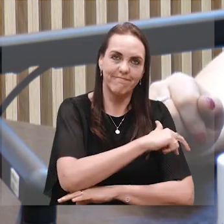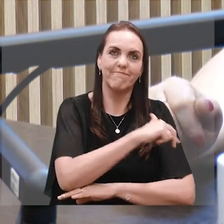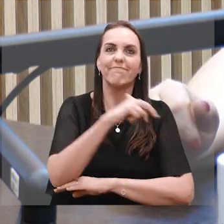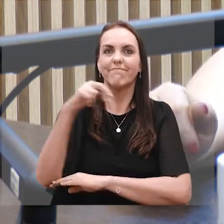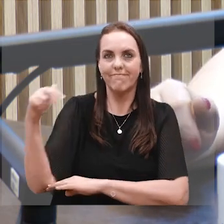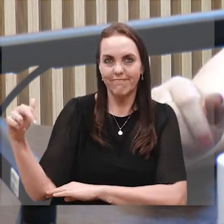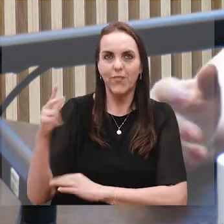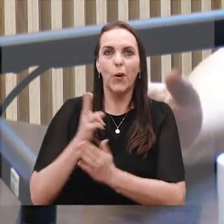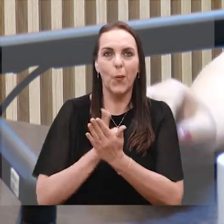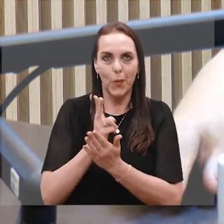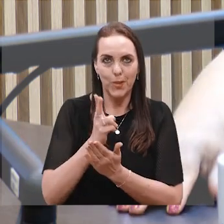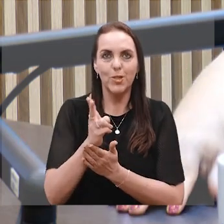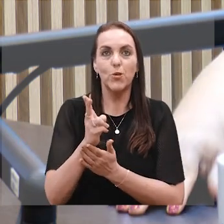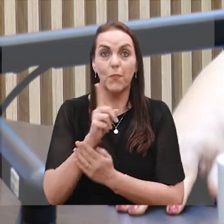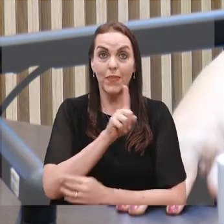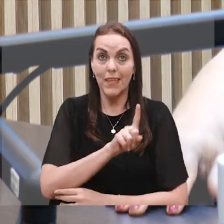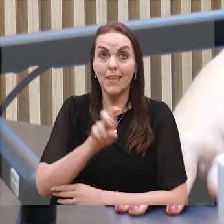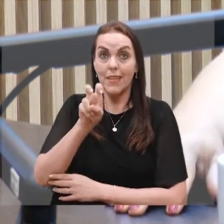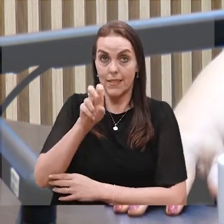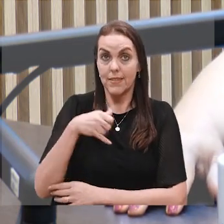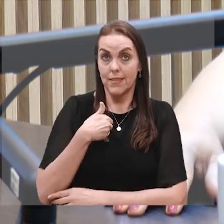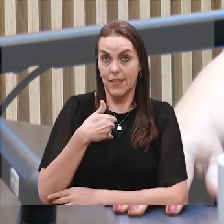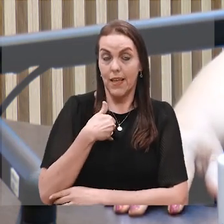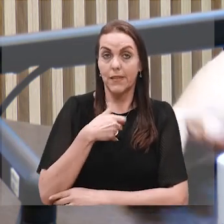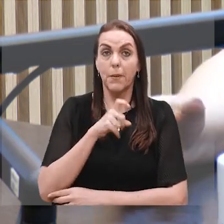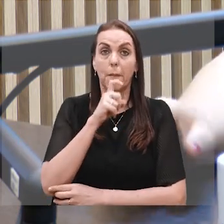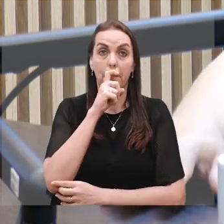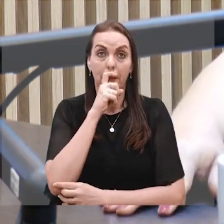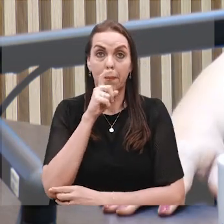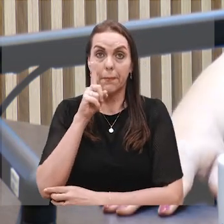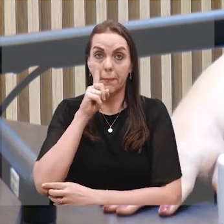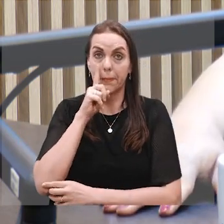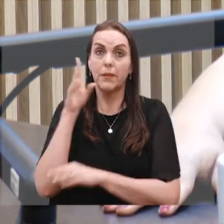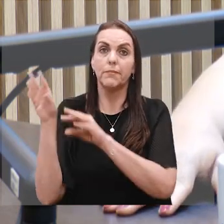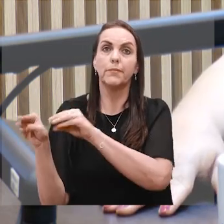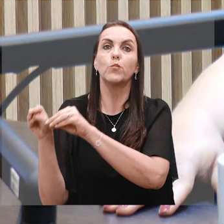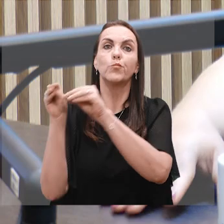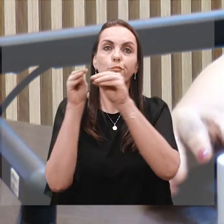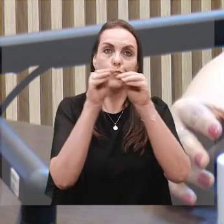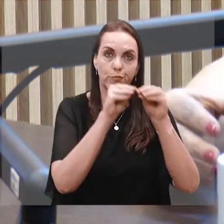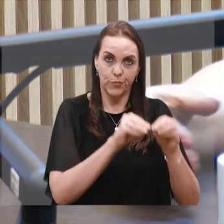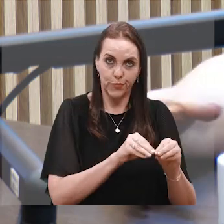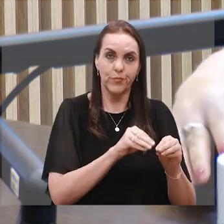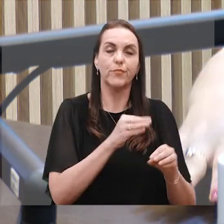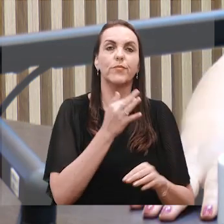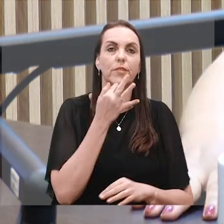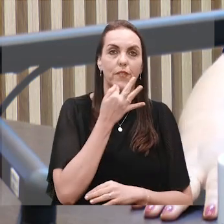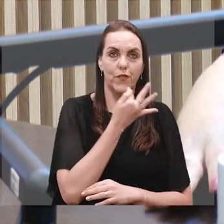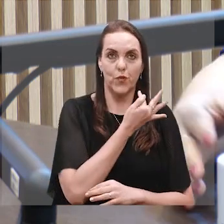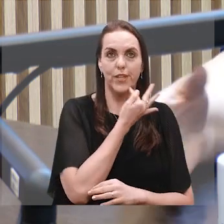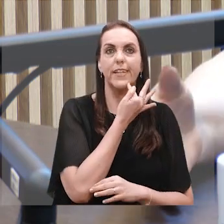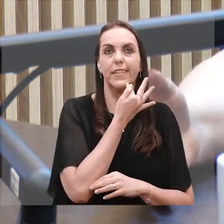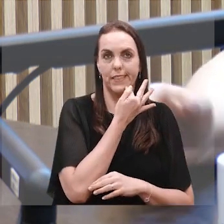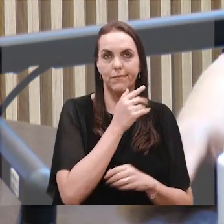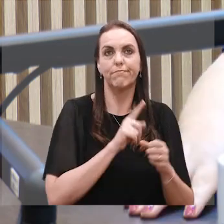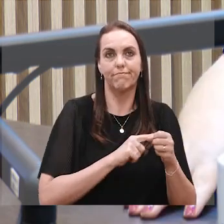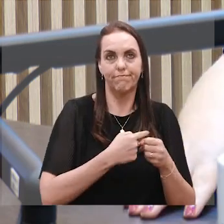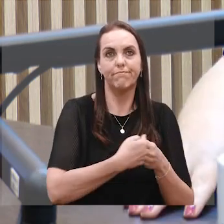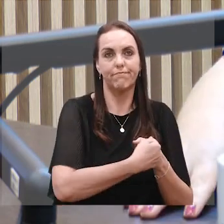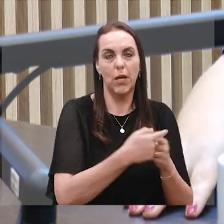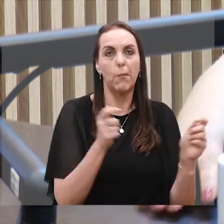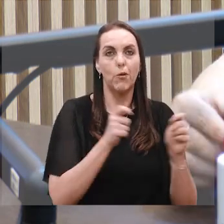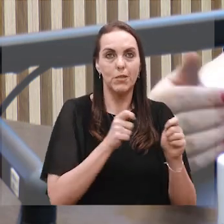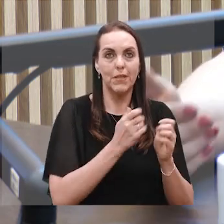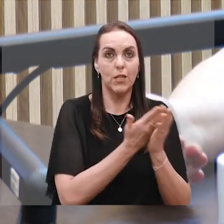e para baixo. E aos 15 anos de idade, meu pai, minha mãe, resolvem morar mais no núcleo urbano, justamente para a gente